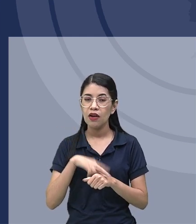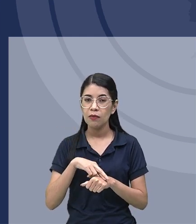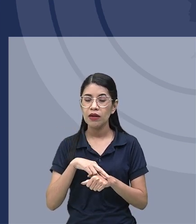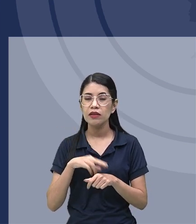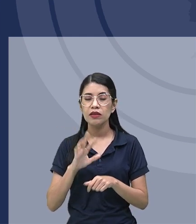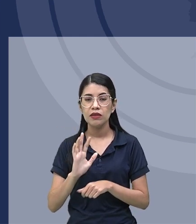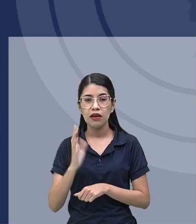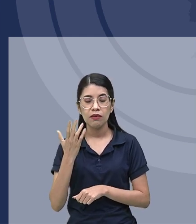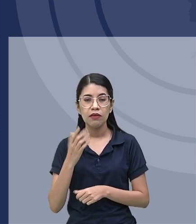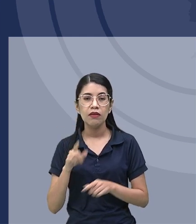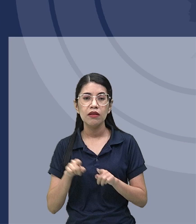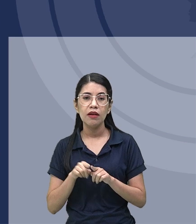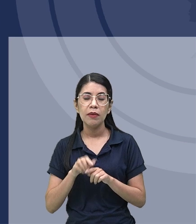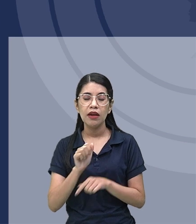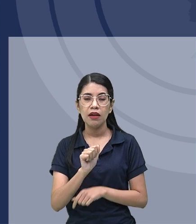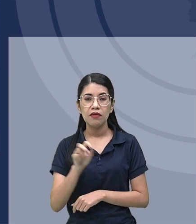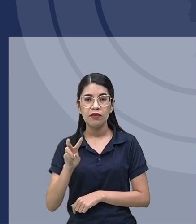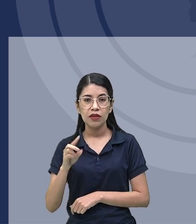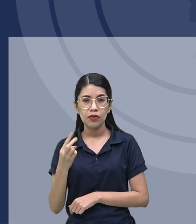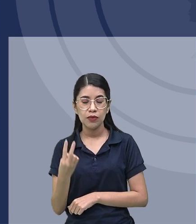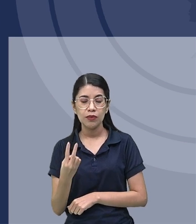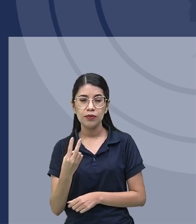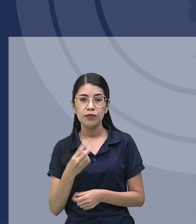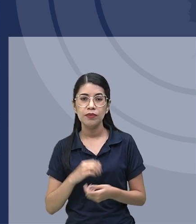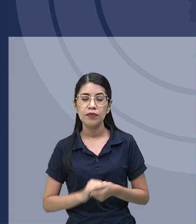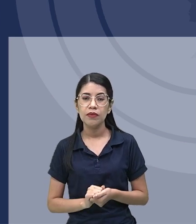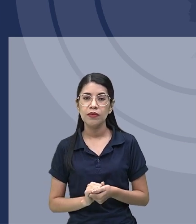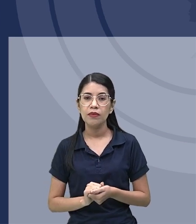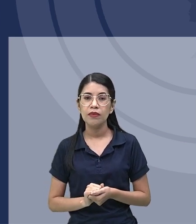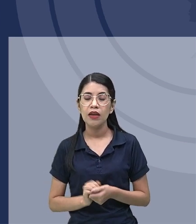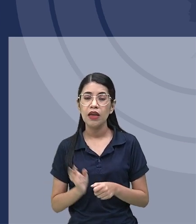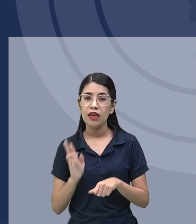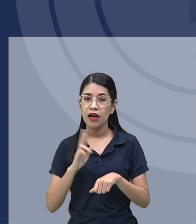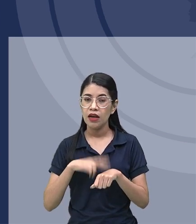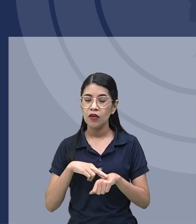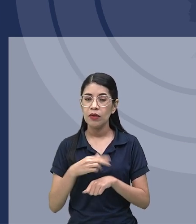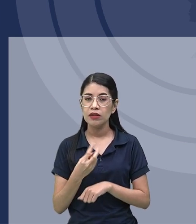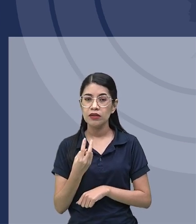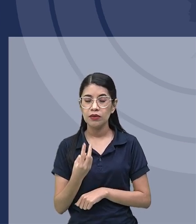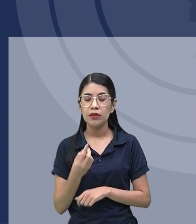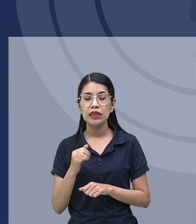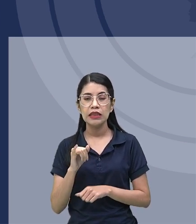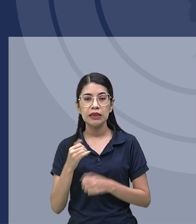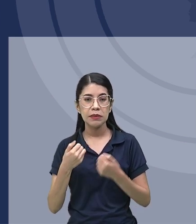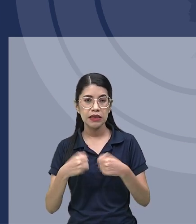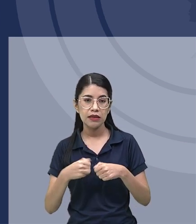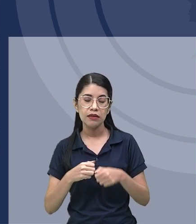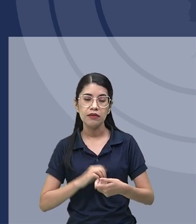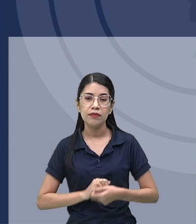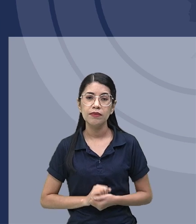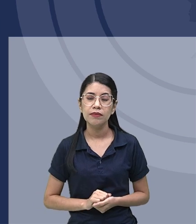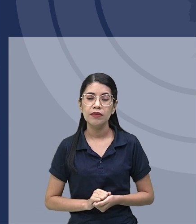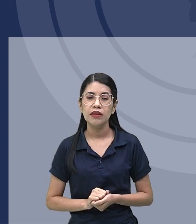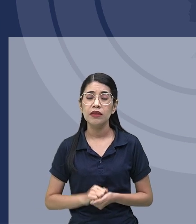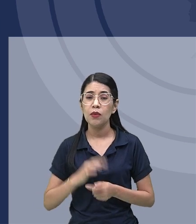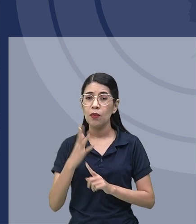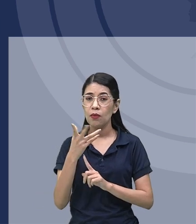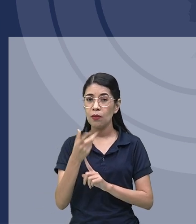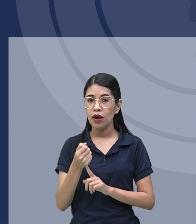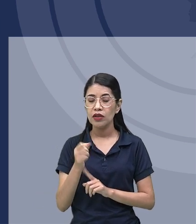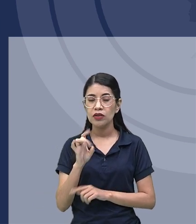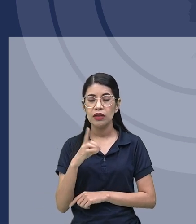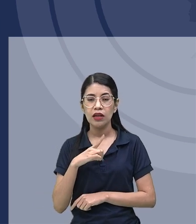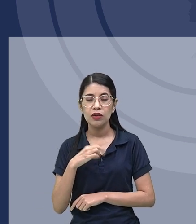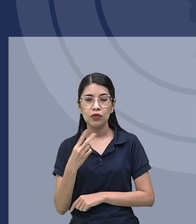ocorreu, avaliação 2 e recuperação paralela caso ocorra. Aqui no caso de arte, nós só temos